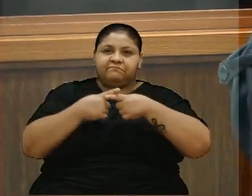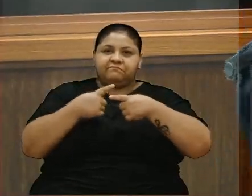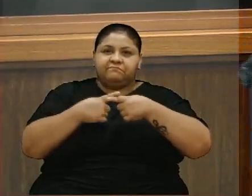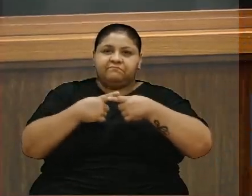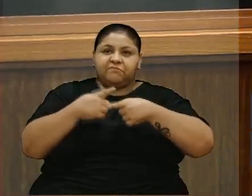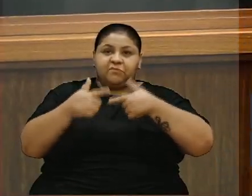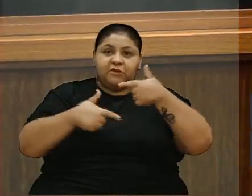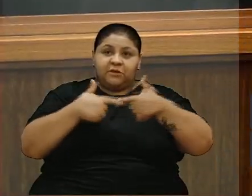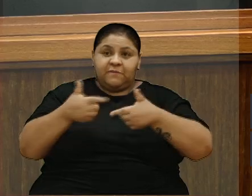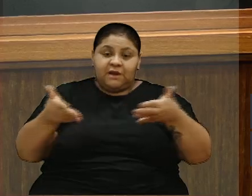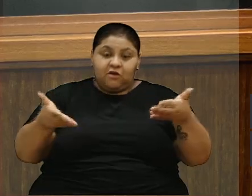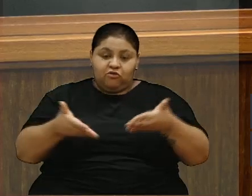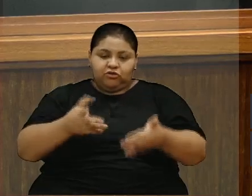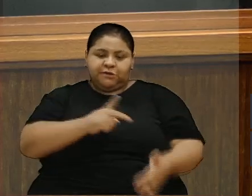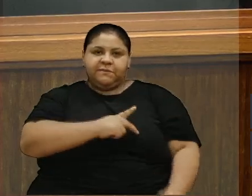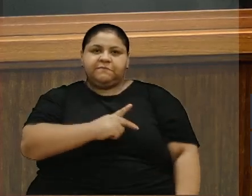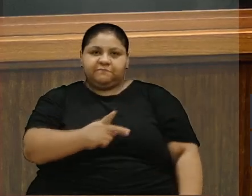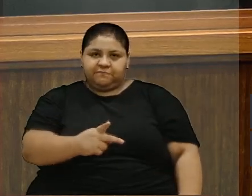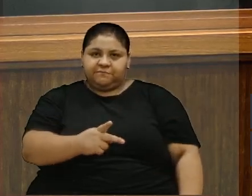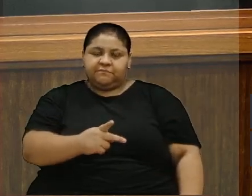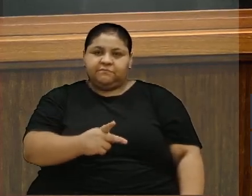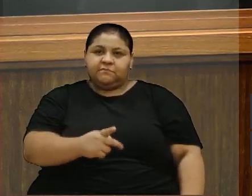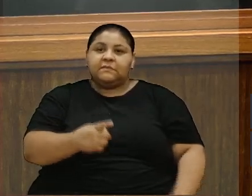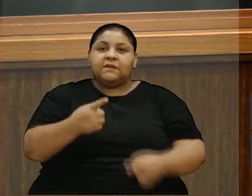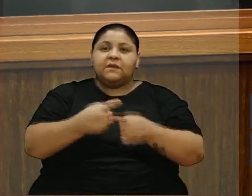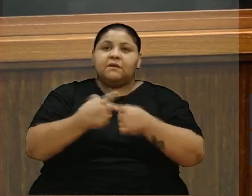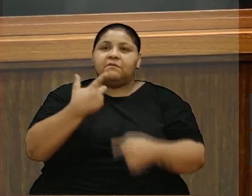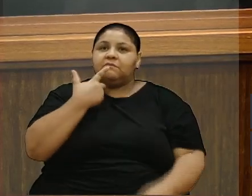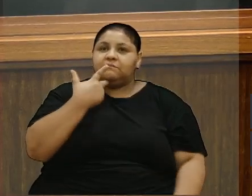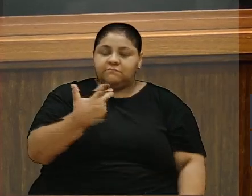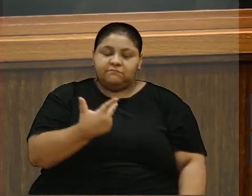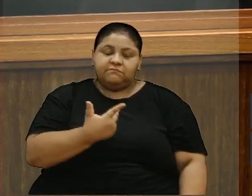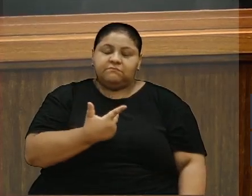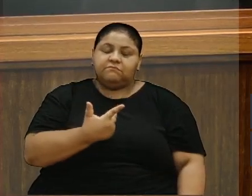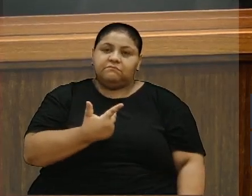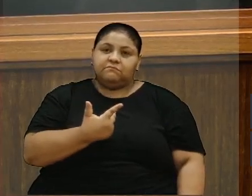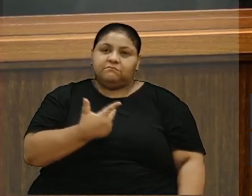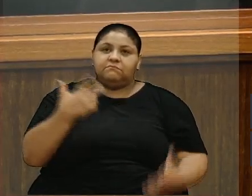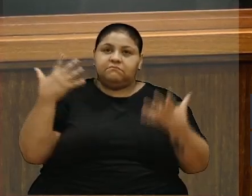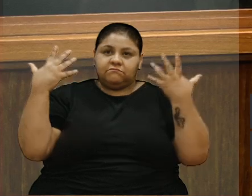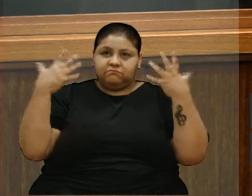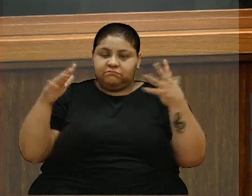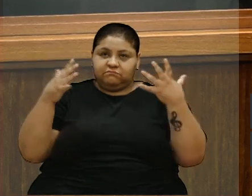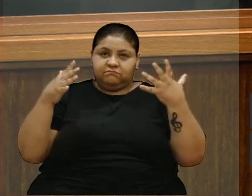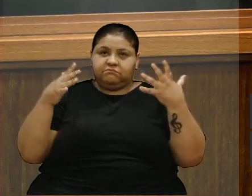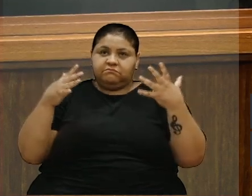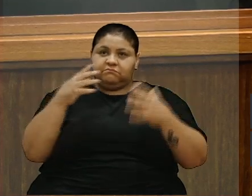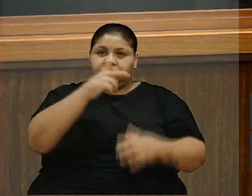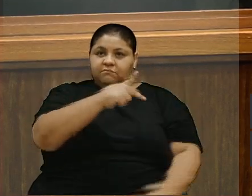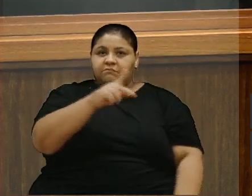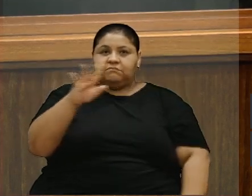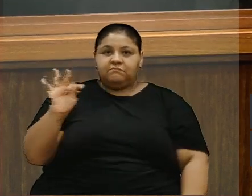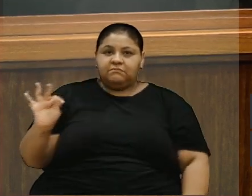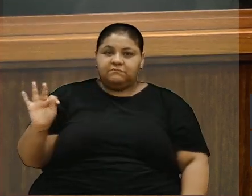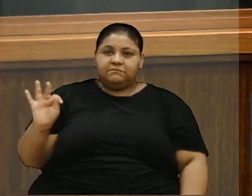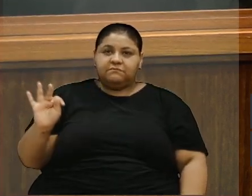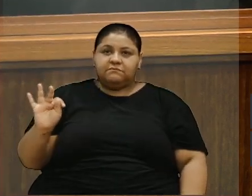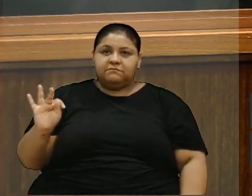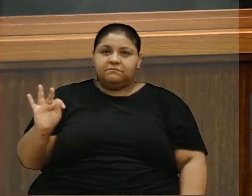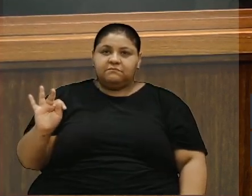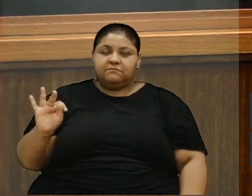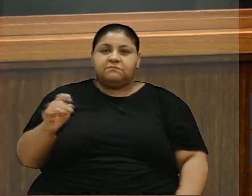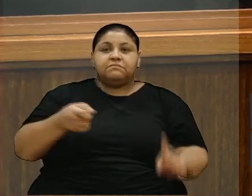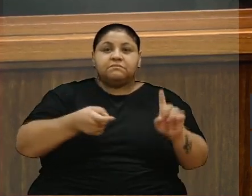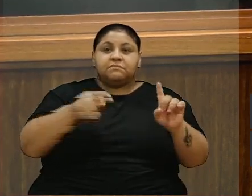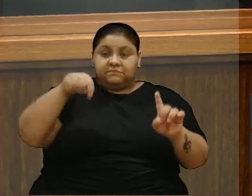condução. E, além de reforçar os parabéns ao Partido dos Trabalhadores, nesse mesmo mês